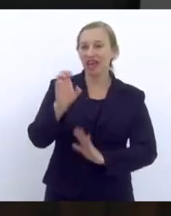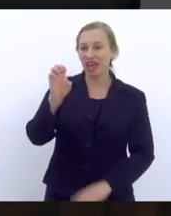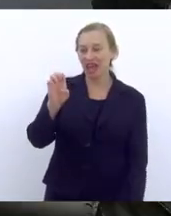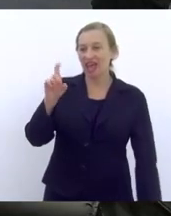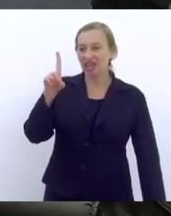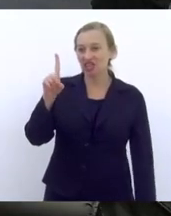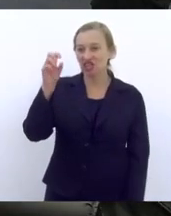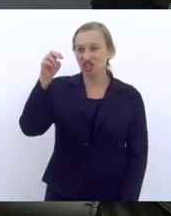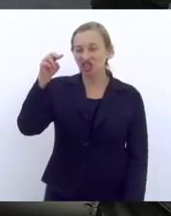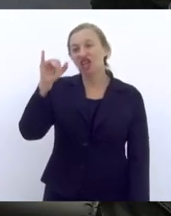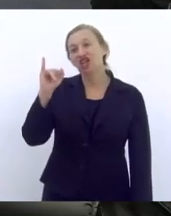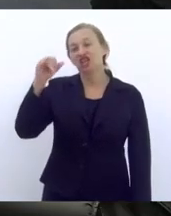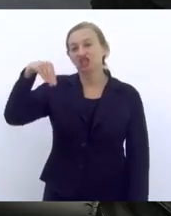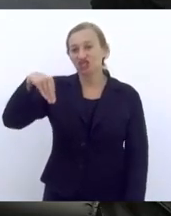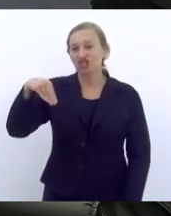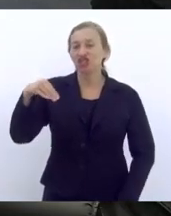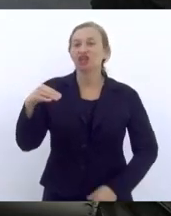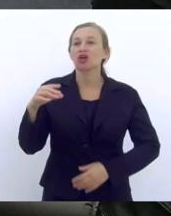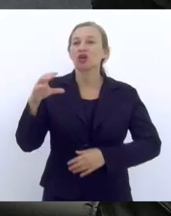Paula.